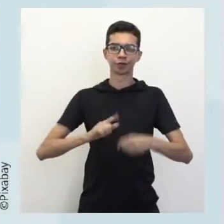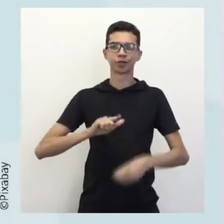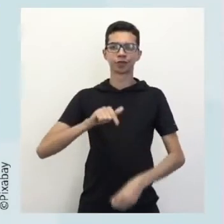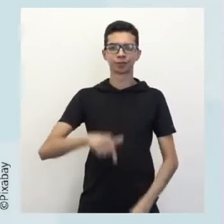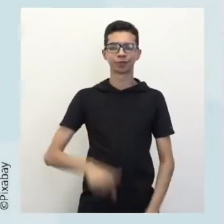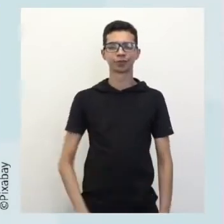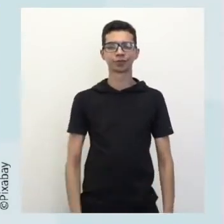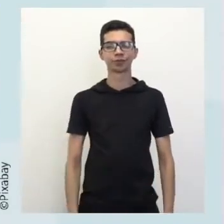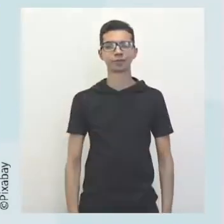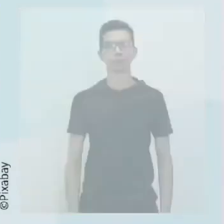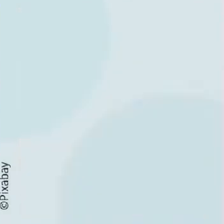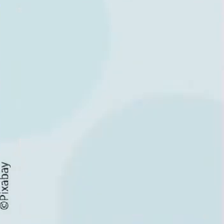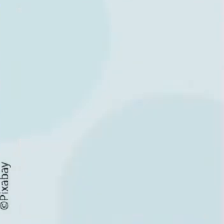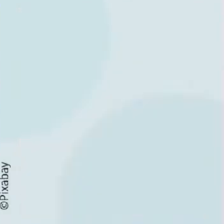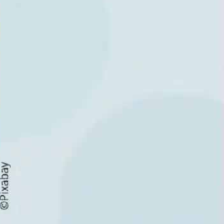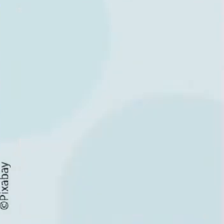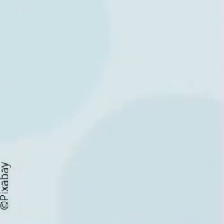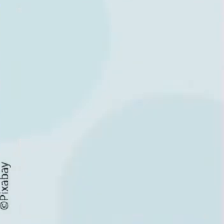Márcia.